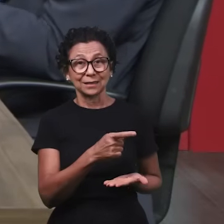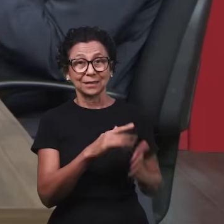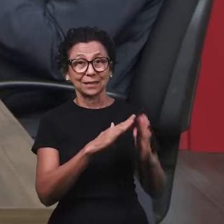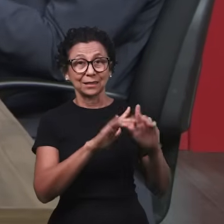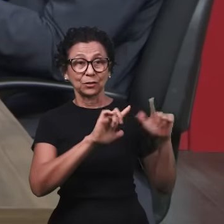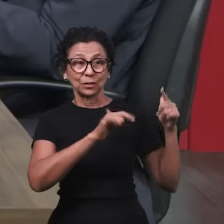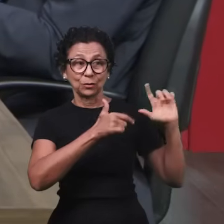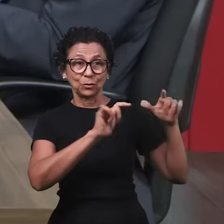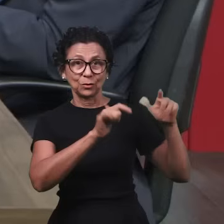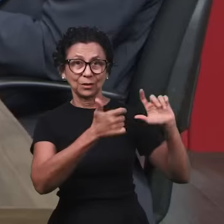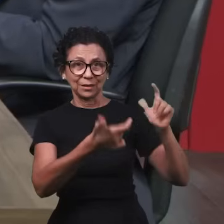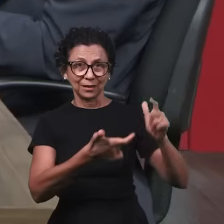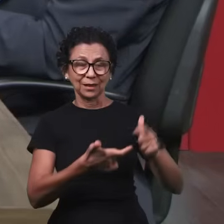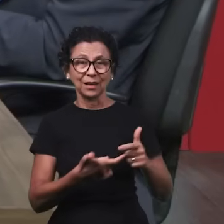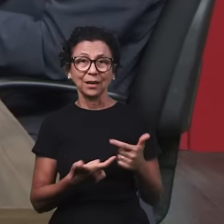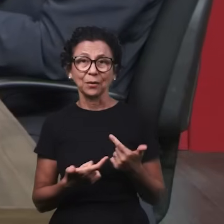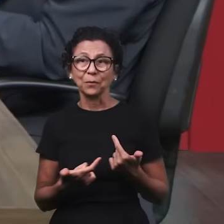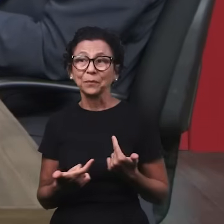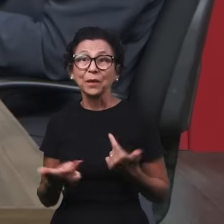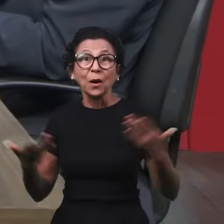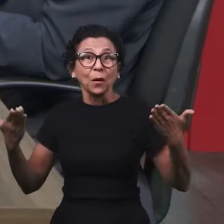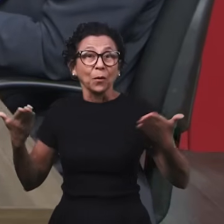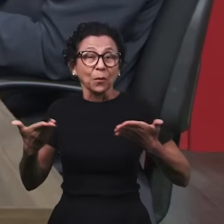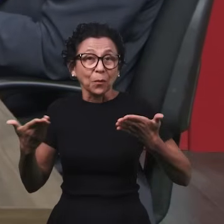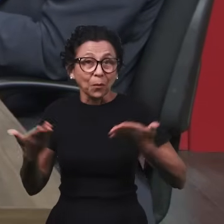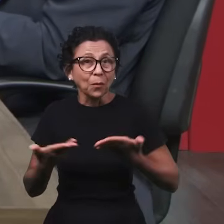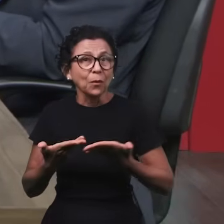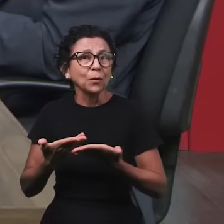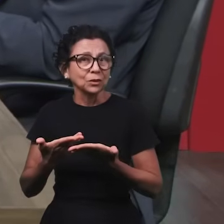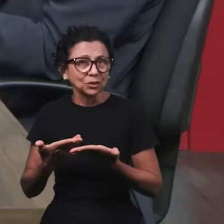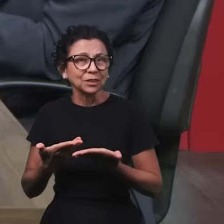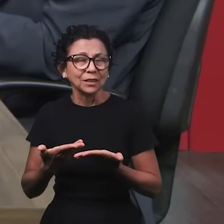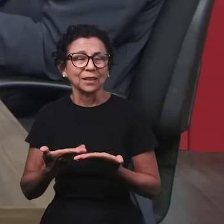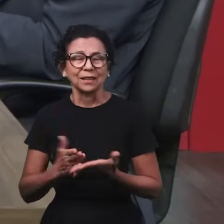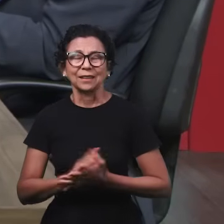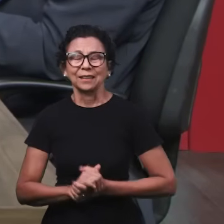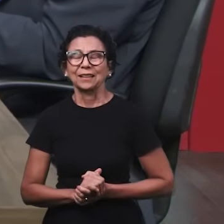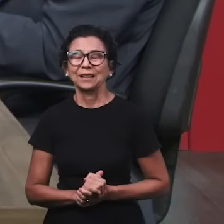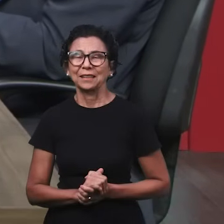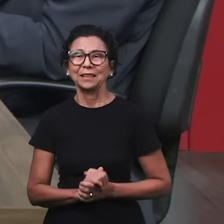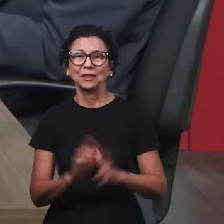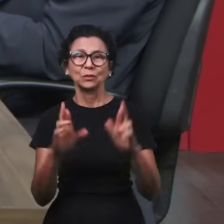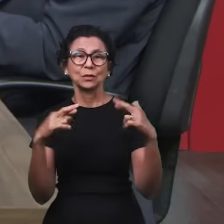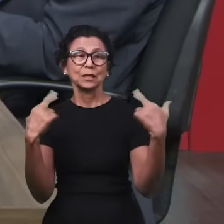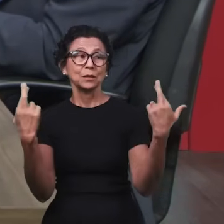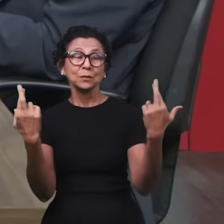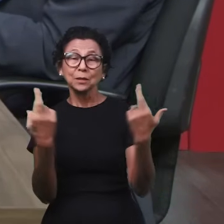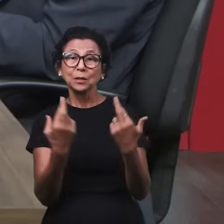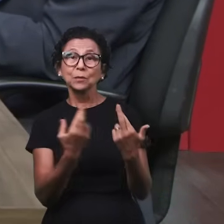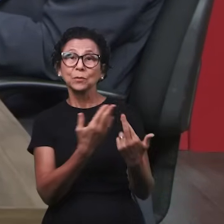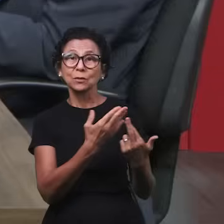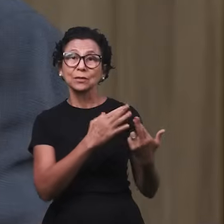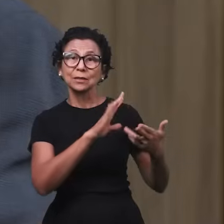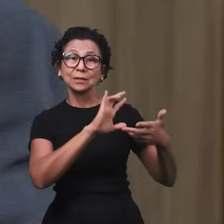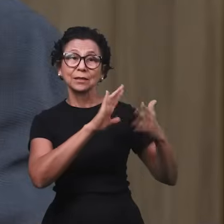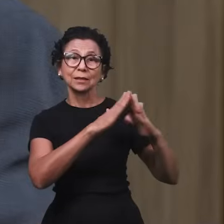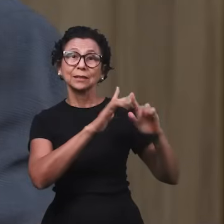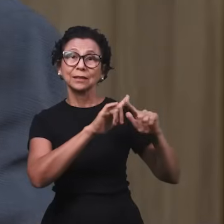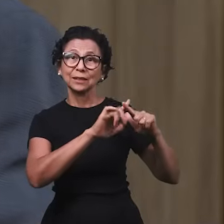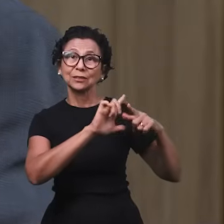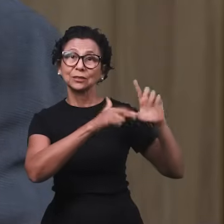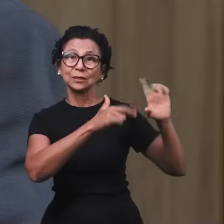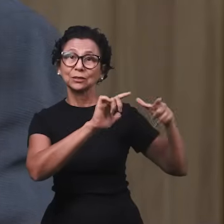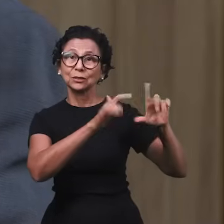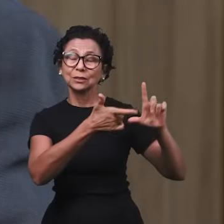oportunidade, por sinal, hoje, de ter uma reunião pela primeira vez em um contato nosso com pastores da Suíça. Exatamente